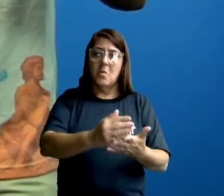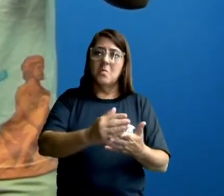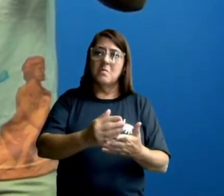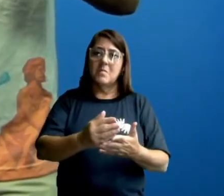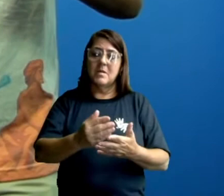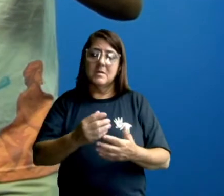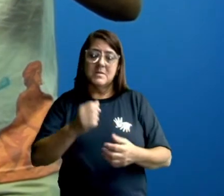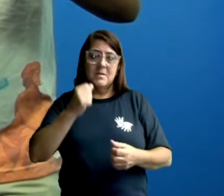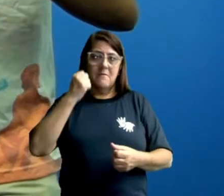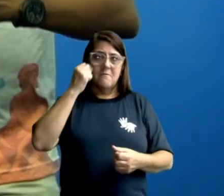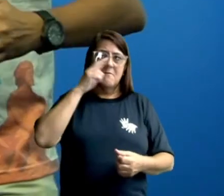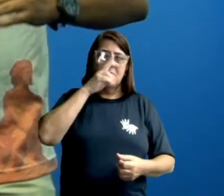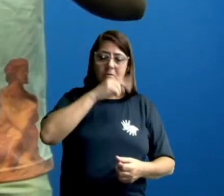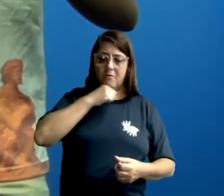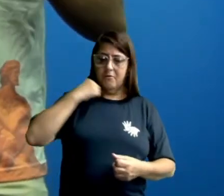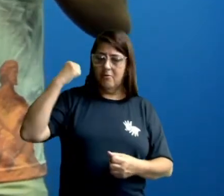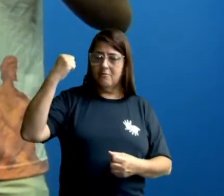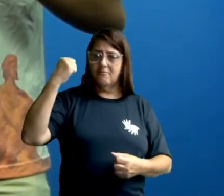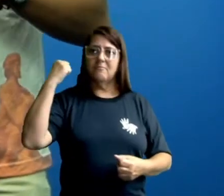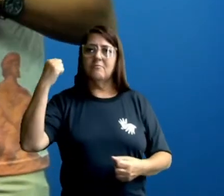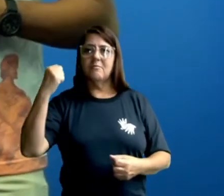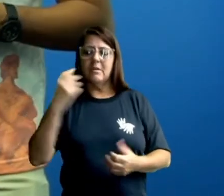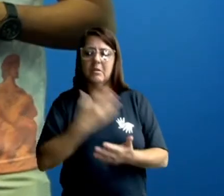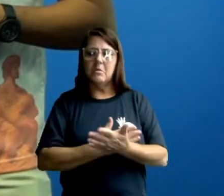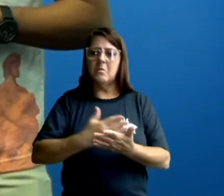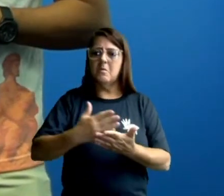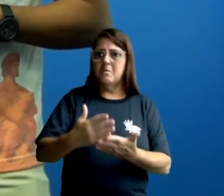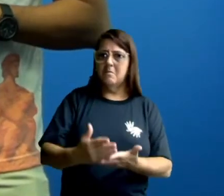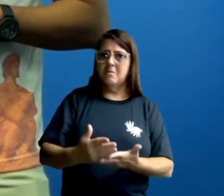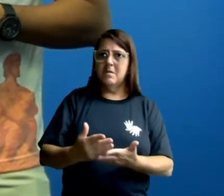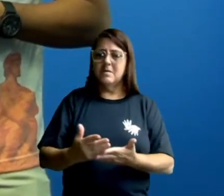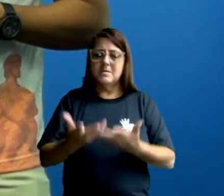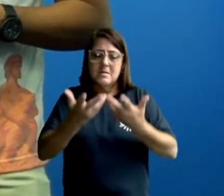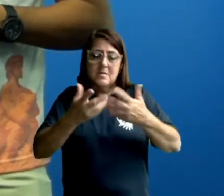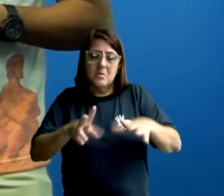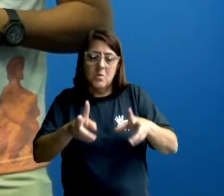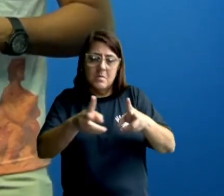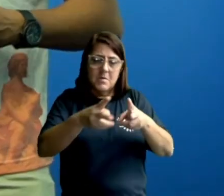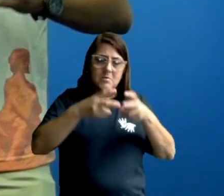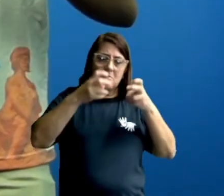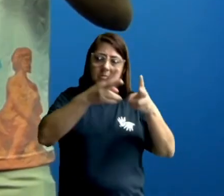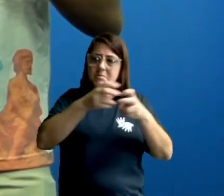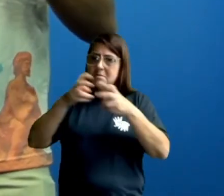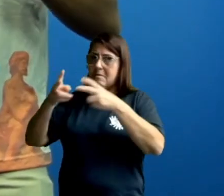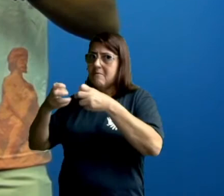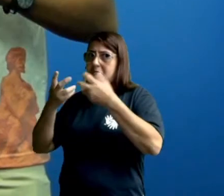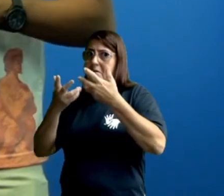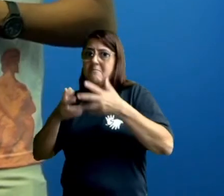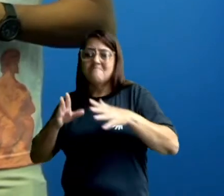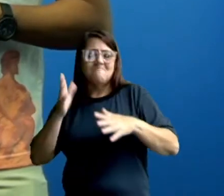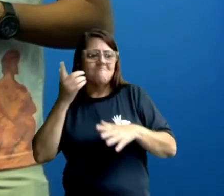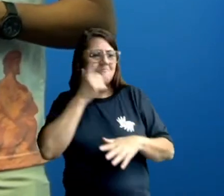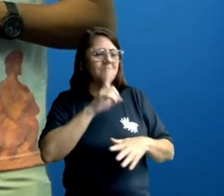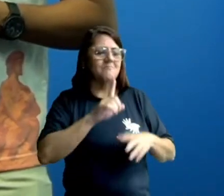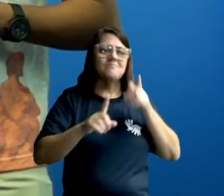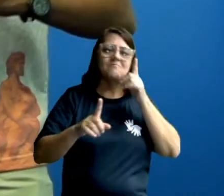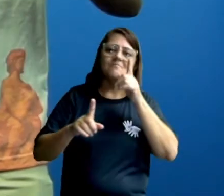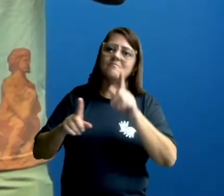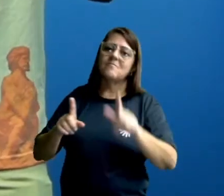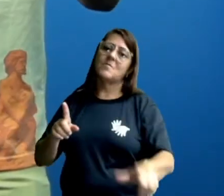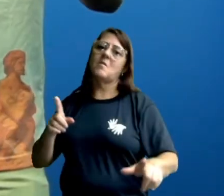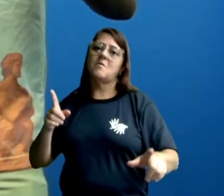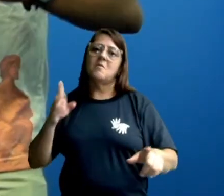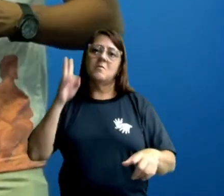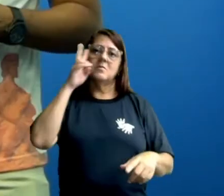embate direto, e aí começa-se a não se observar mais essa